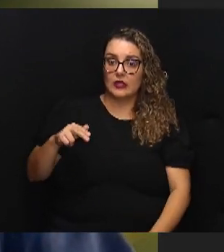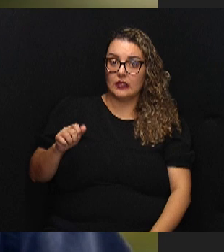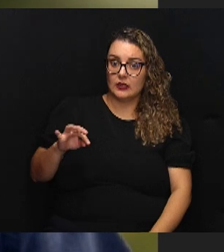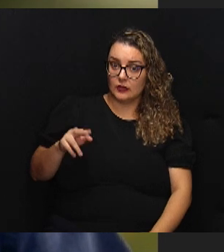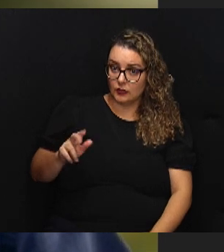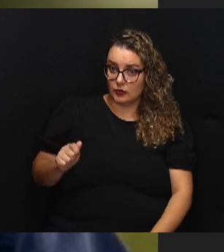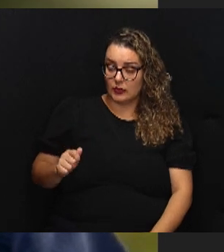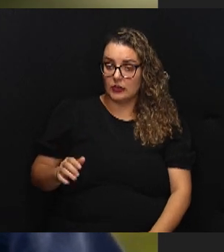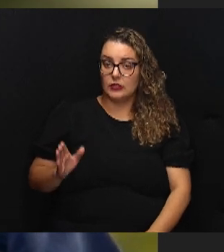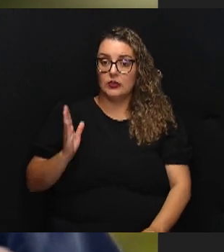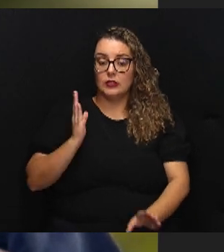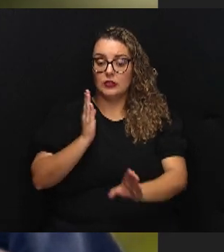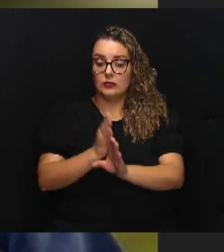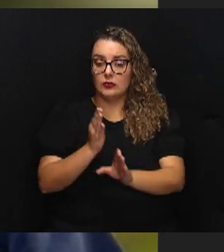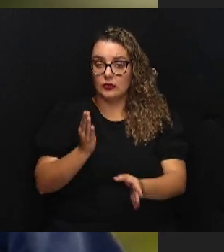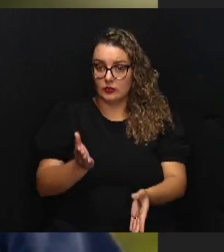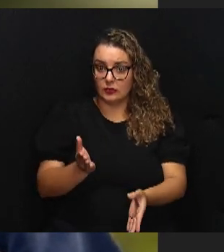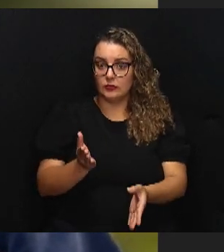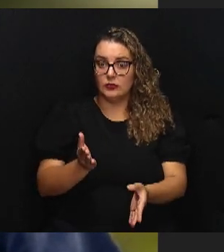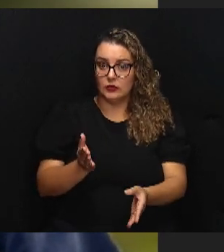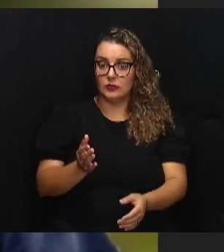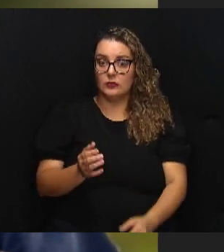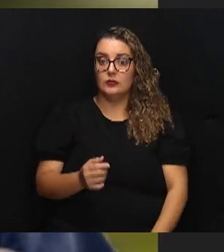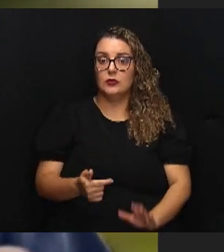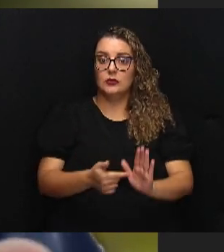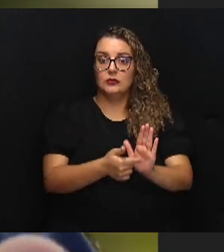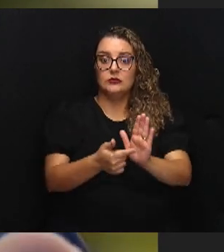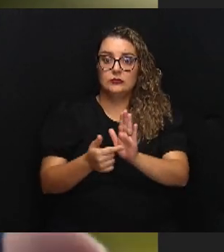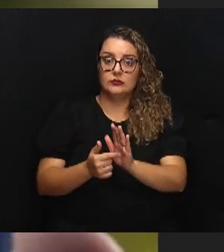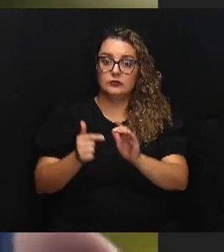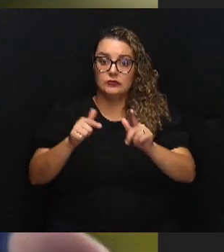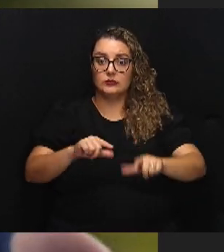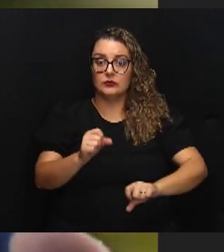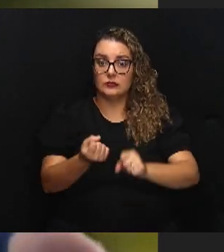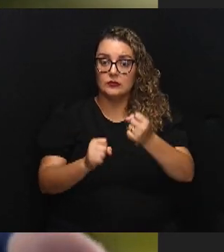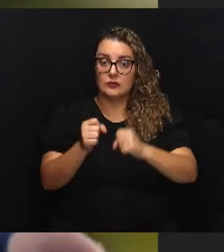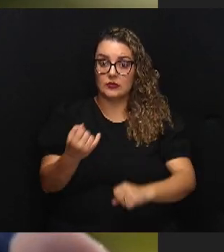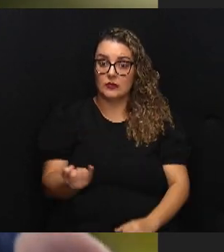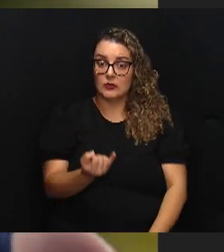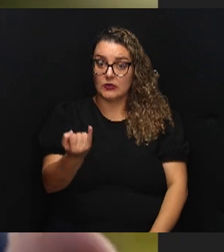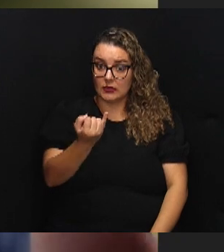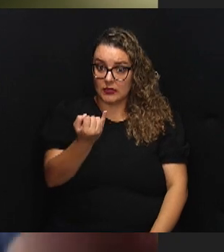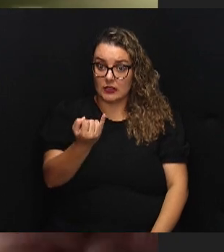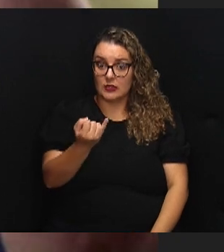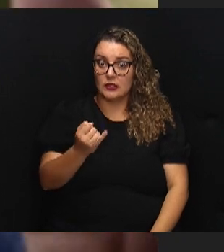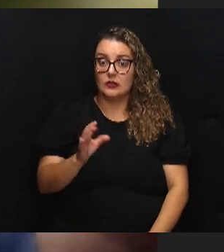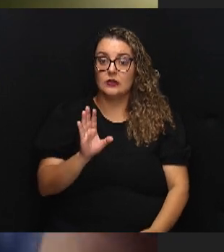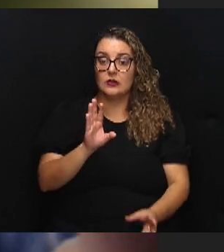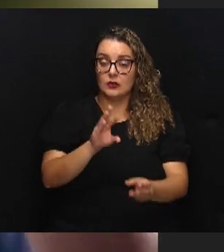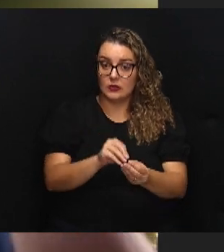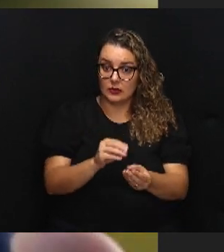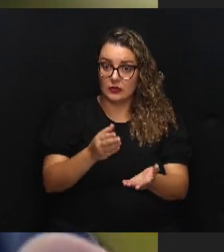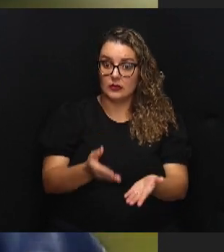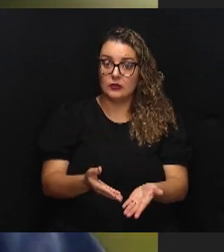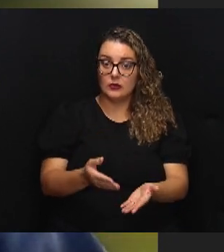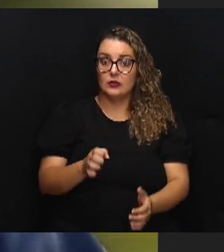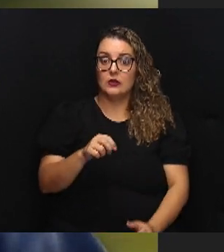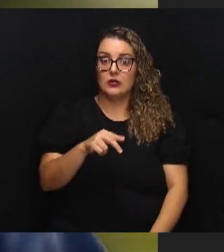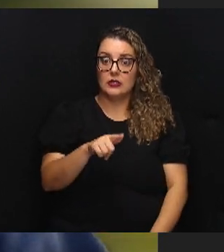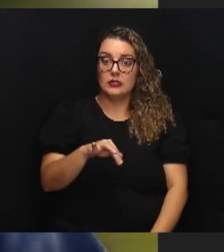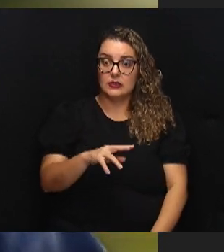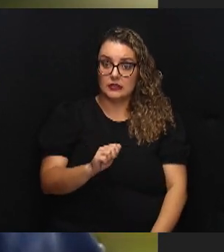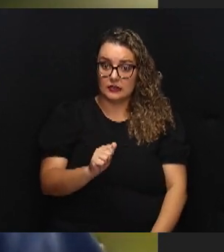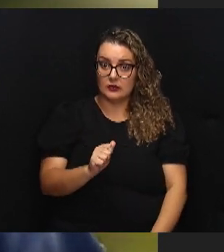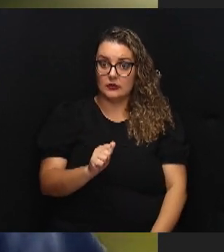chegamos até a demonstração em ambiente industrialmente relevante. Nós chegamos com essa enzima numa planta